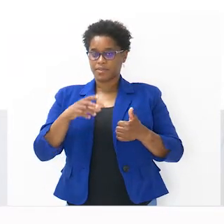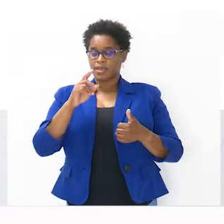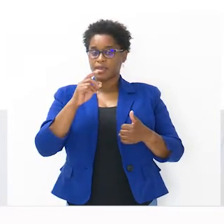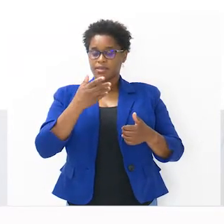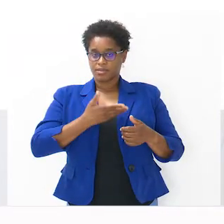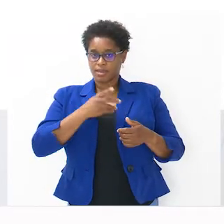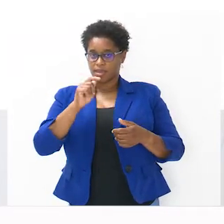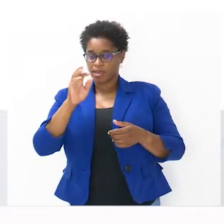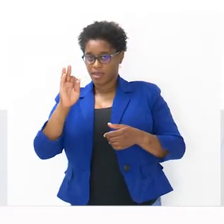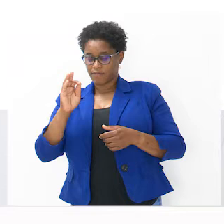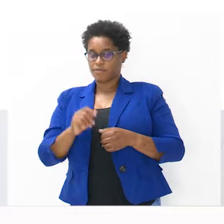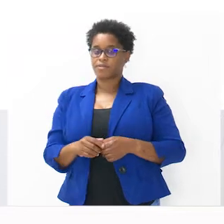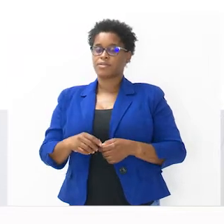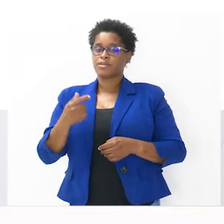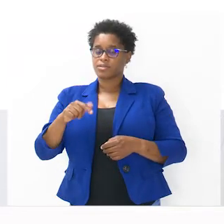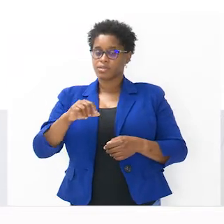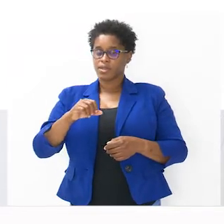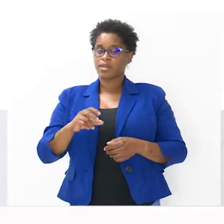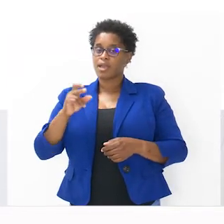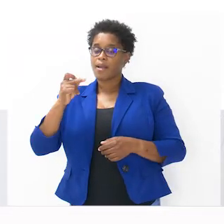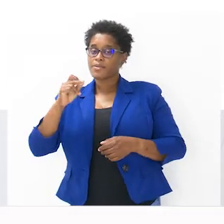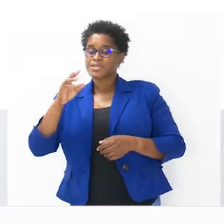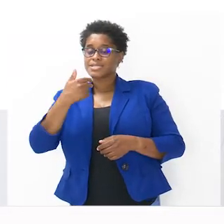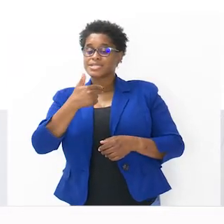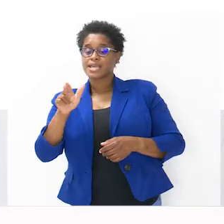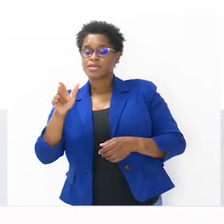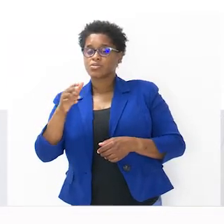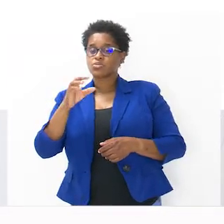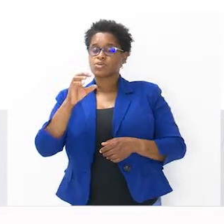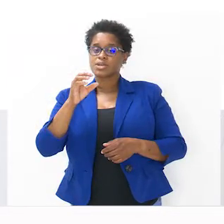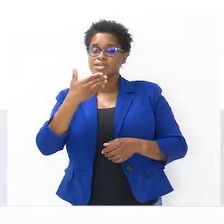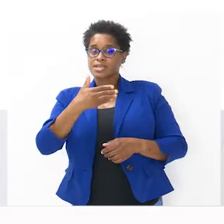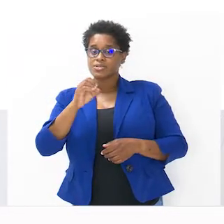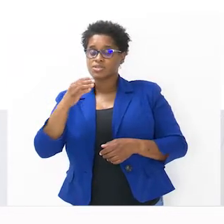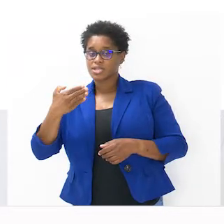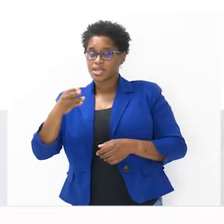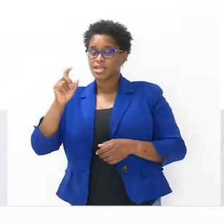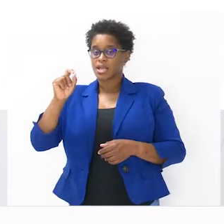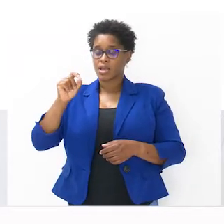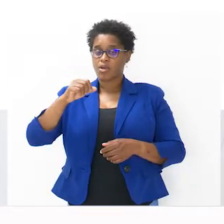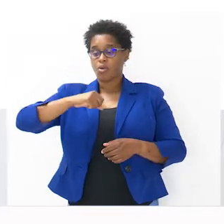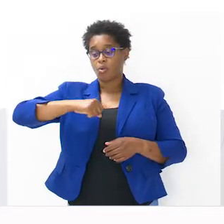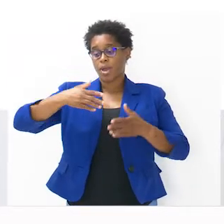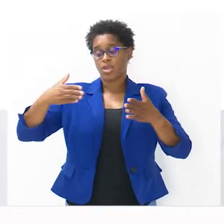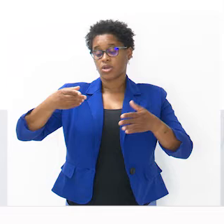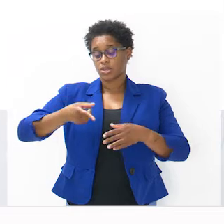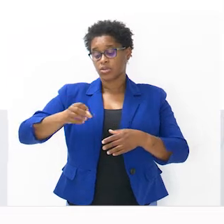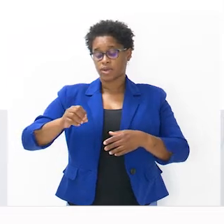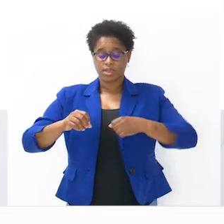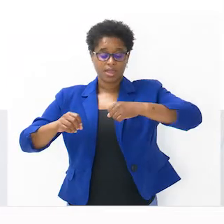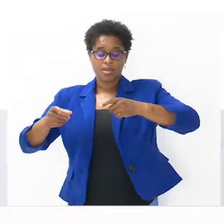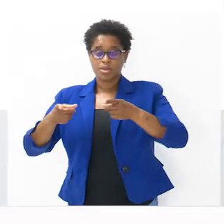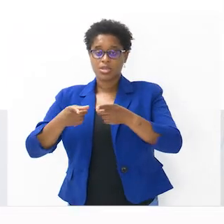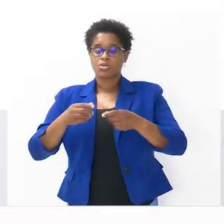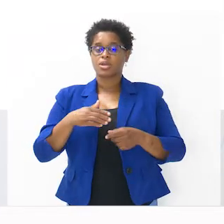DEF tem de amplitude 107 graus, maior do que 90 e menor do